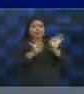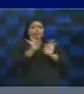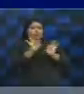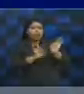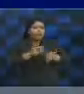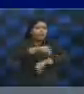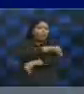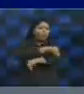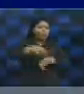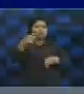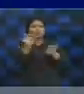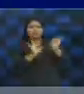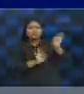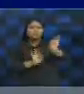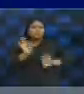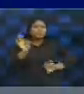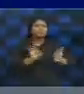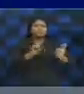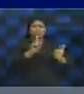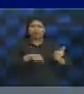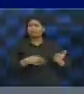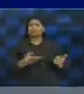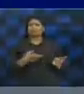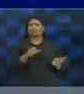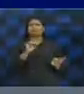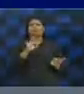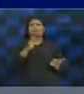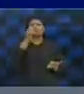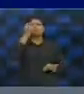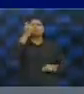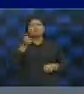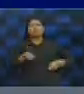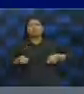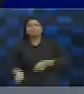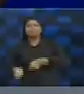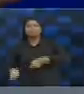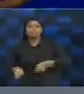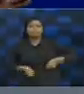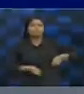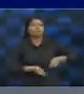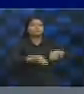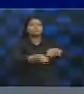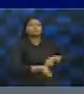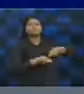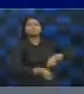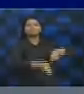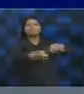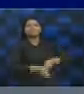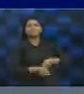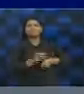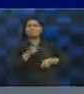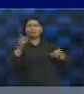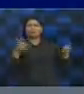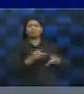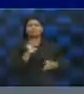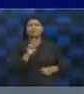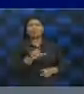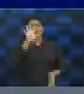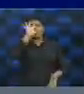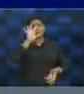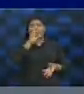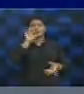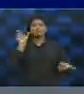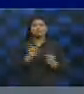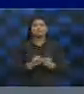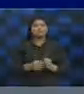multas. BRT de verdade depende de obra de infraestrutura. Lá em Belém fizeram BRT, mesmo não tendo Copa. Lá